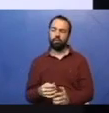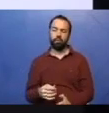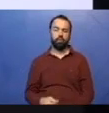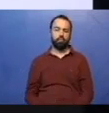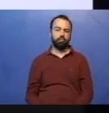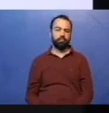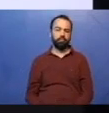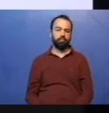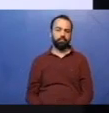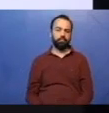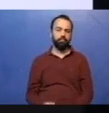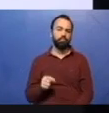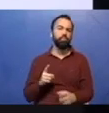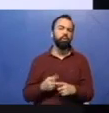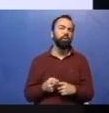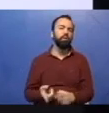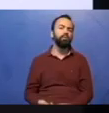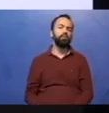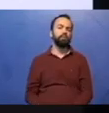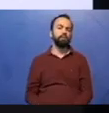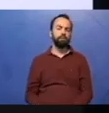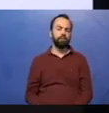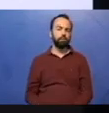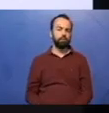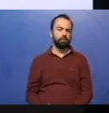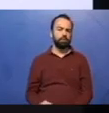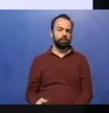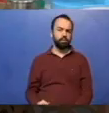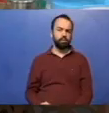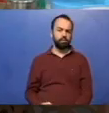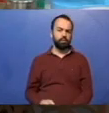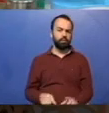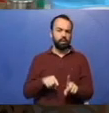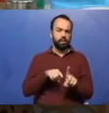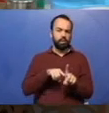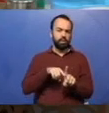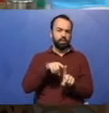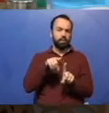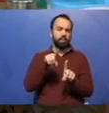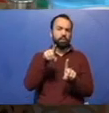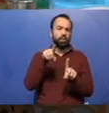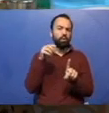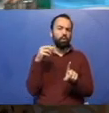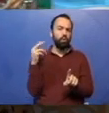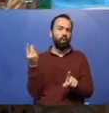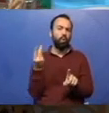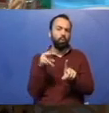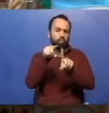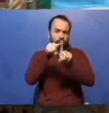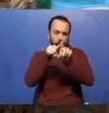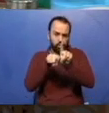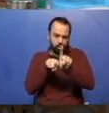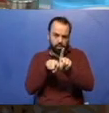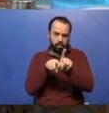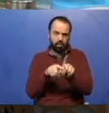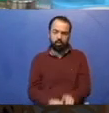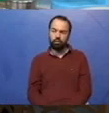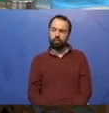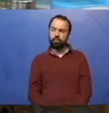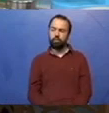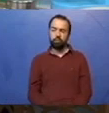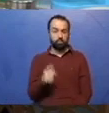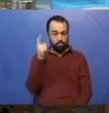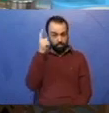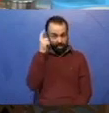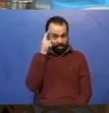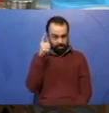gelo derreteu. Por que será? Porque aumentou o calor ou perdeu o calor? Vou dar um tempinho